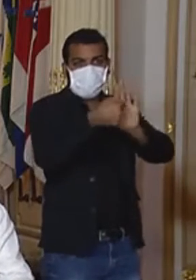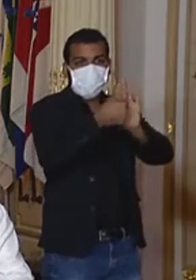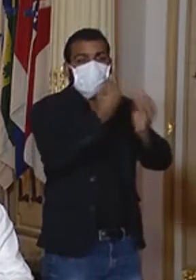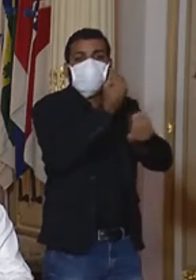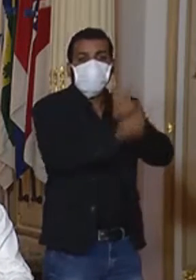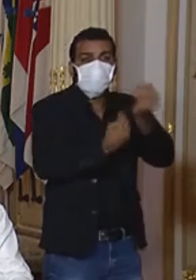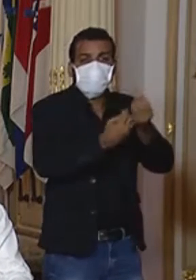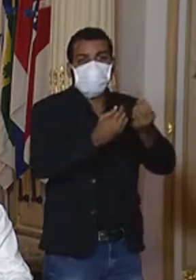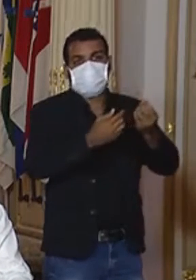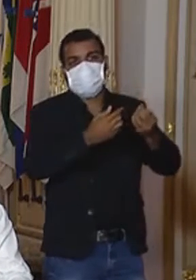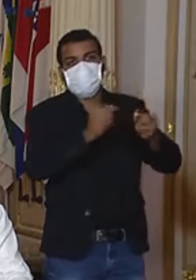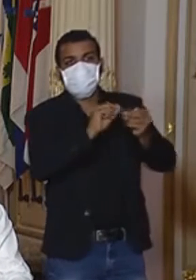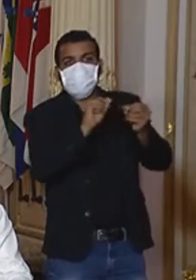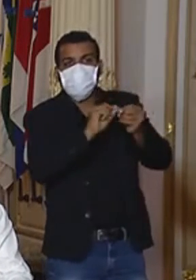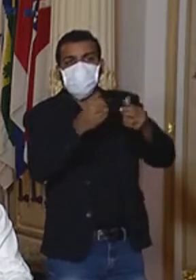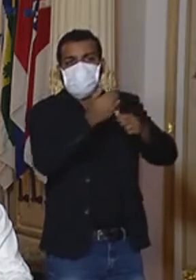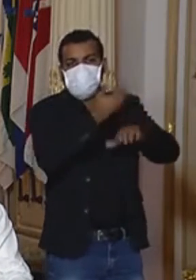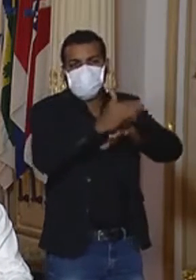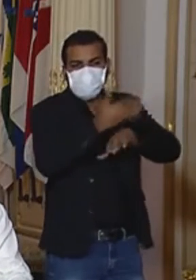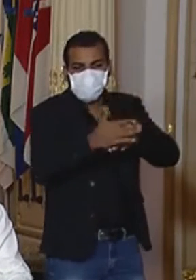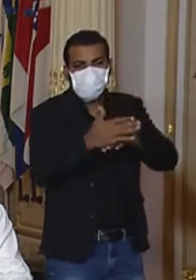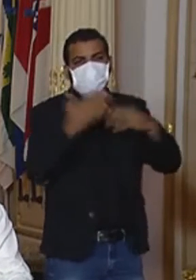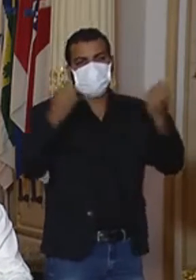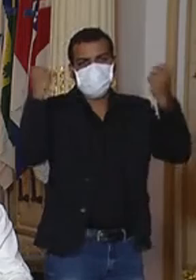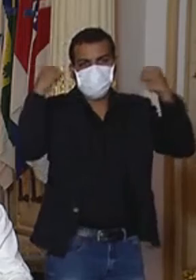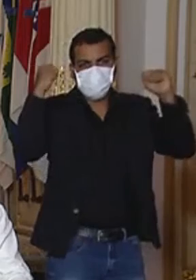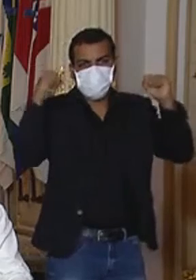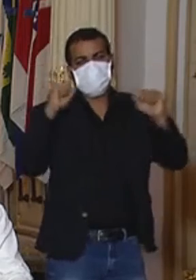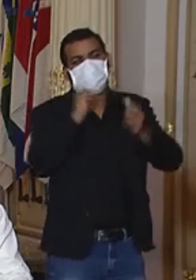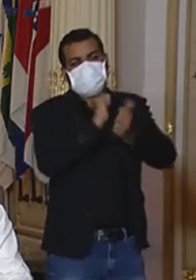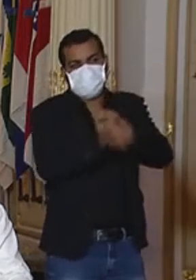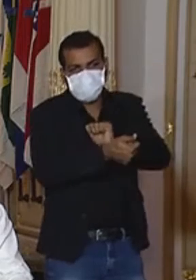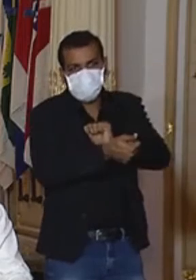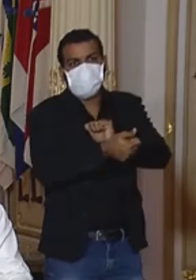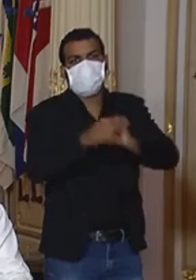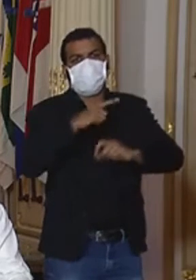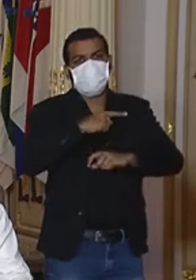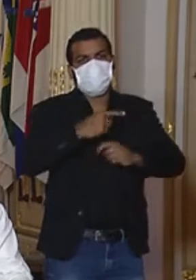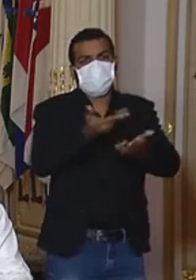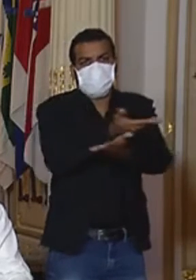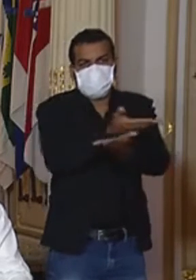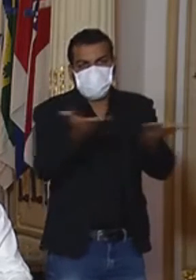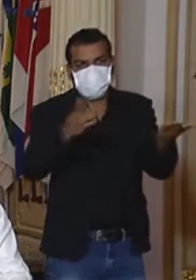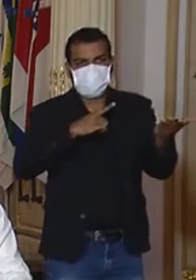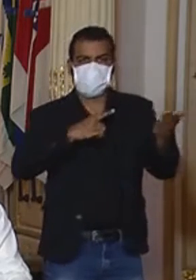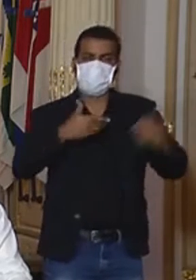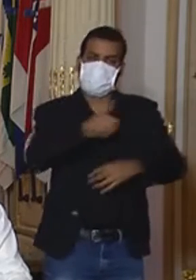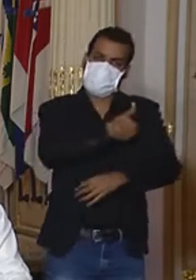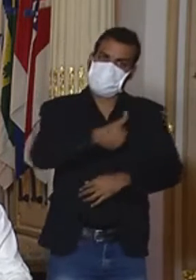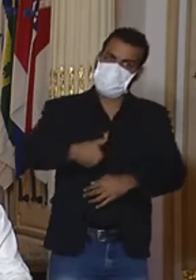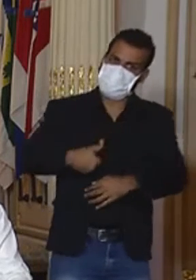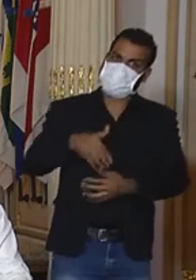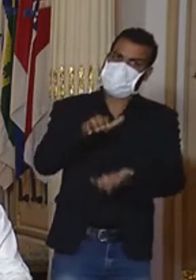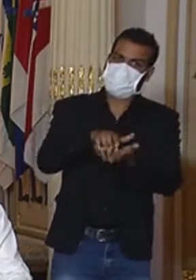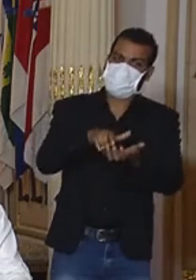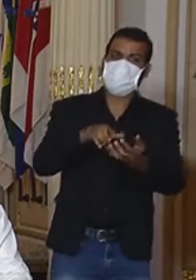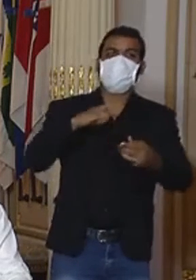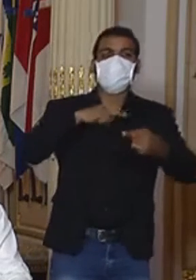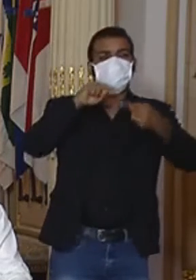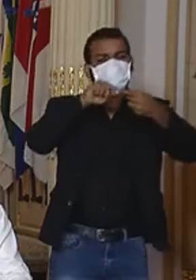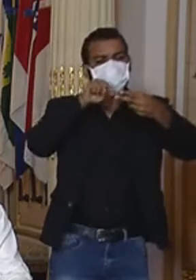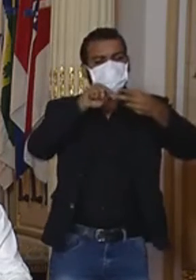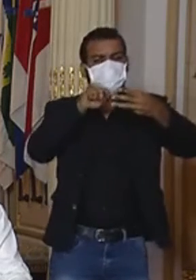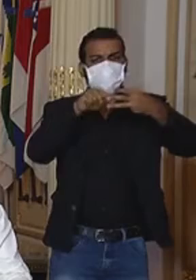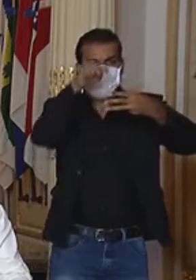esportivas que foi construído em parceria com a equipe da secretaria de saúde do governo do estado e que ele tem